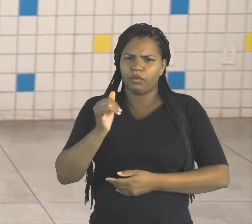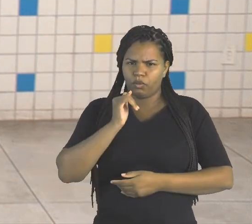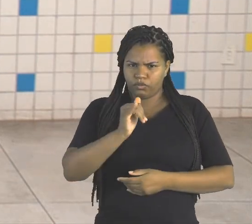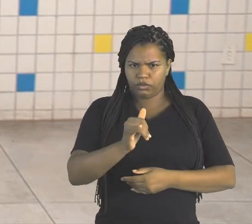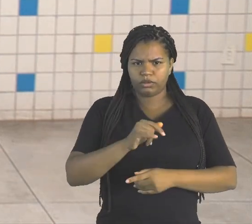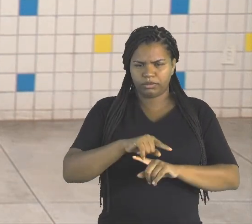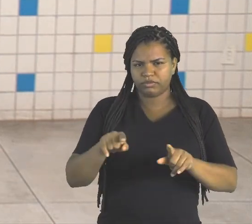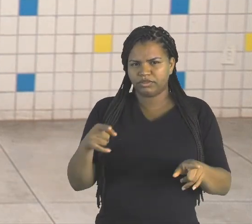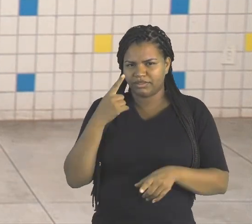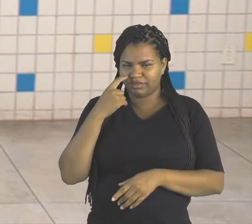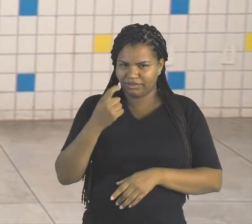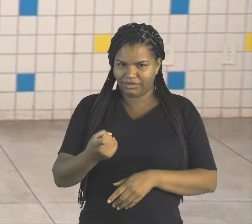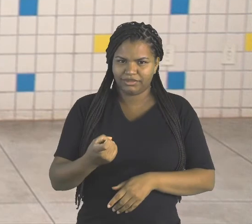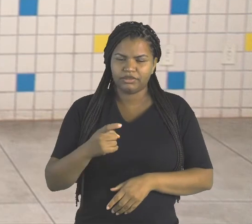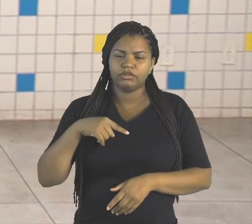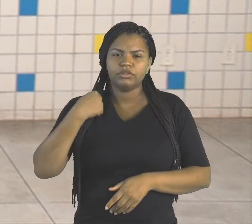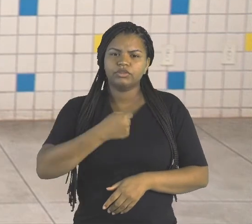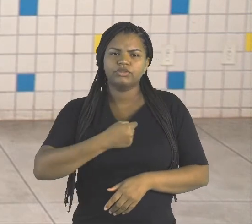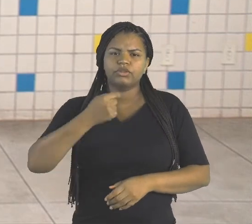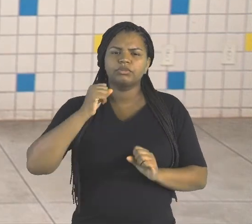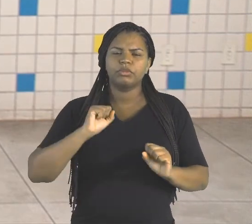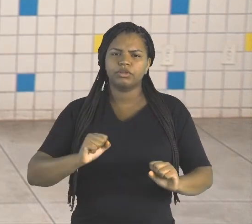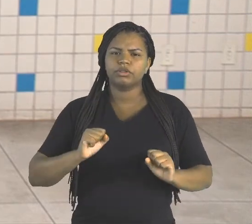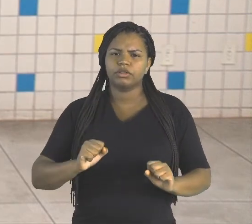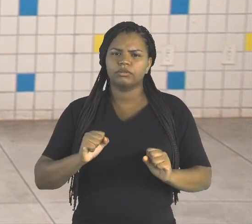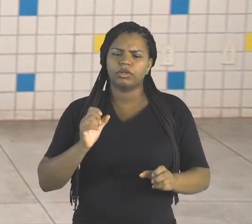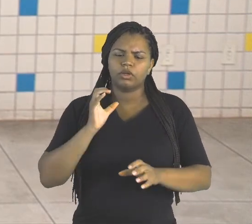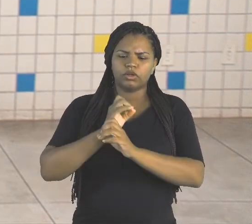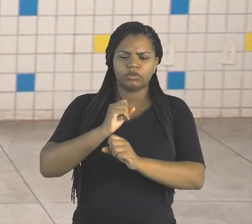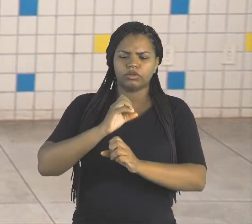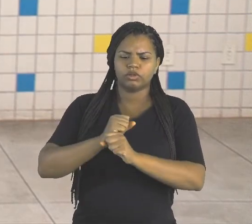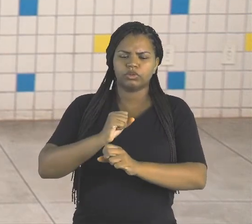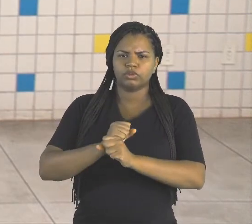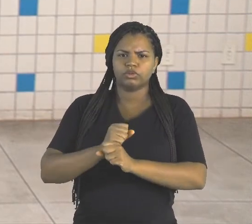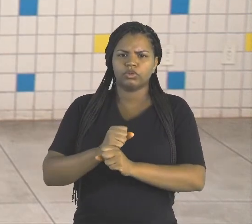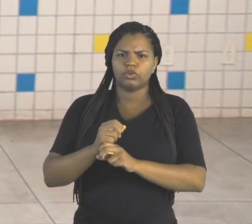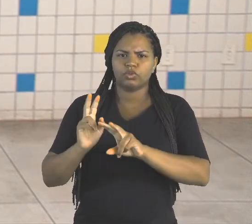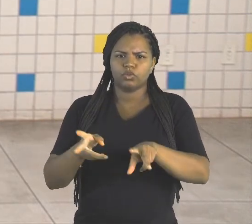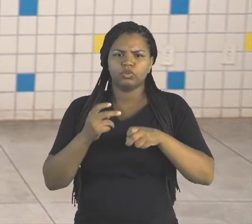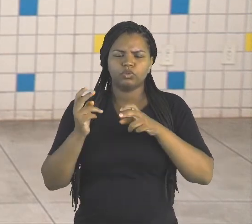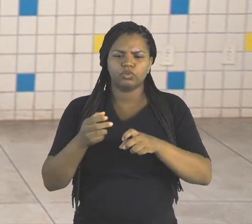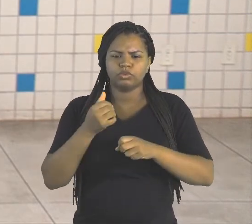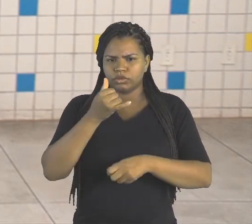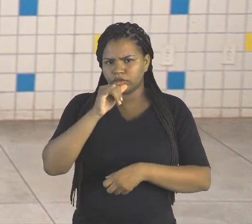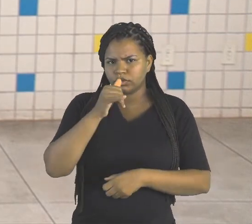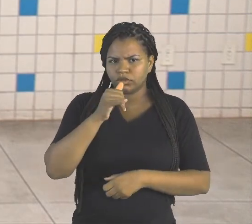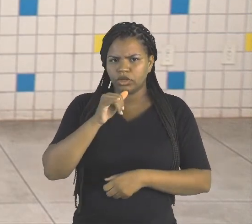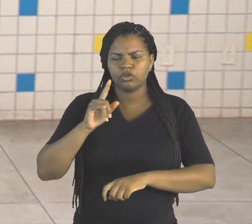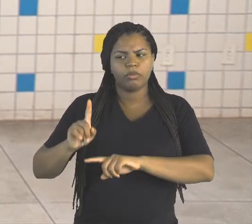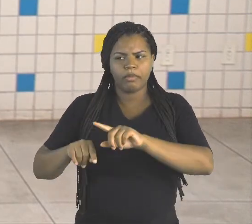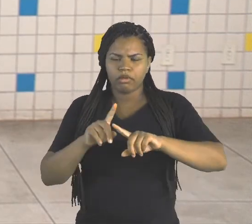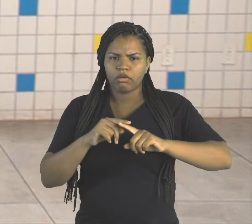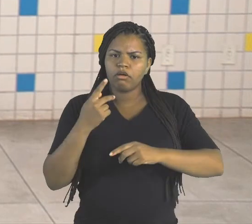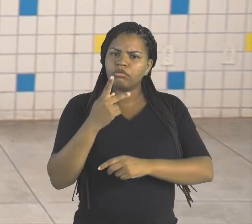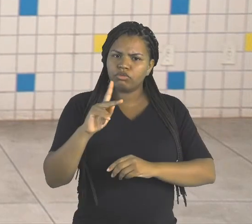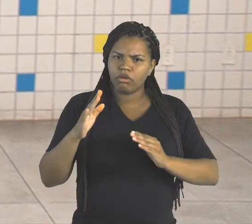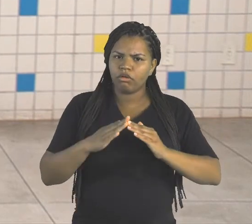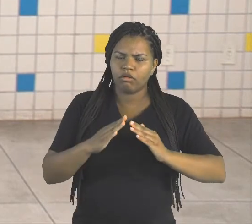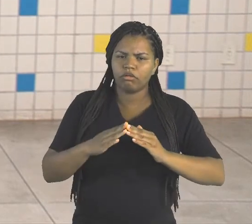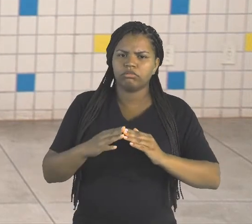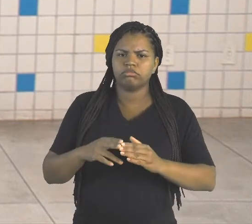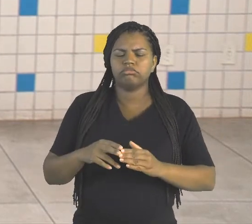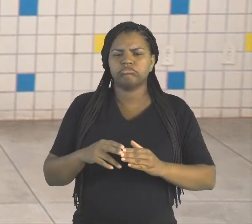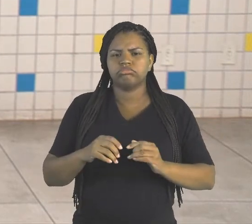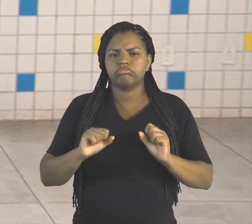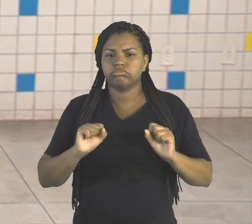vocês interessante. Nós podemos calcular o consumo de energia elétrica dos aparelhos que você tem em casa, podendo